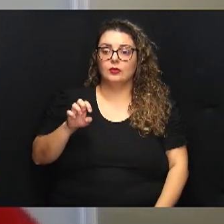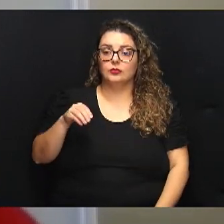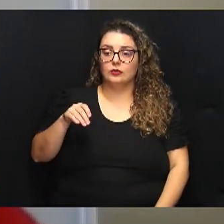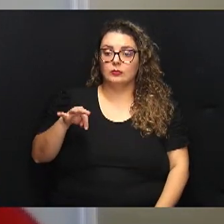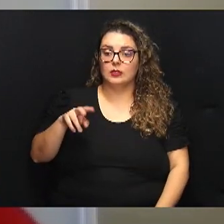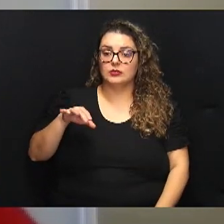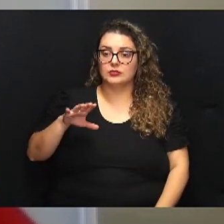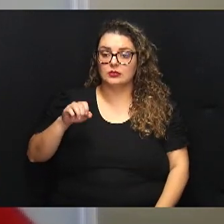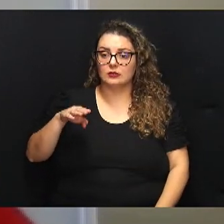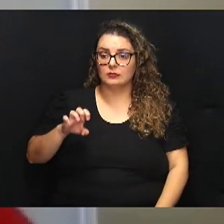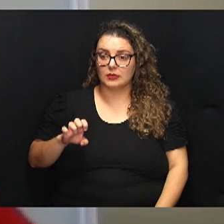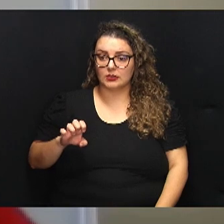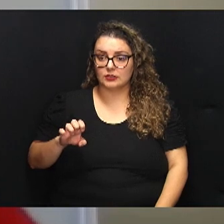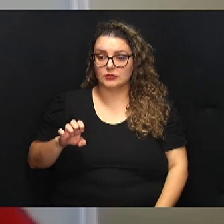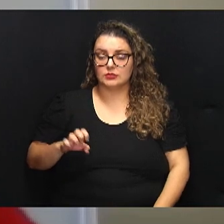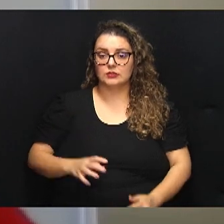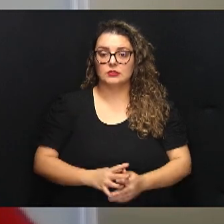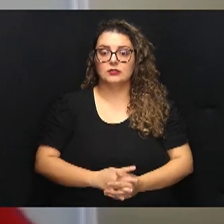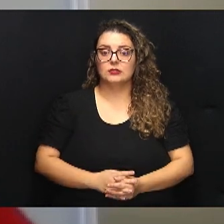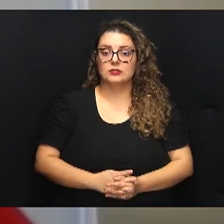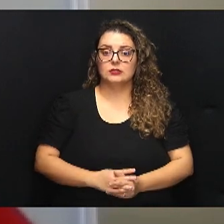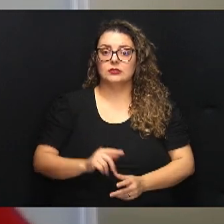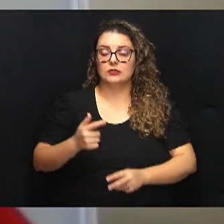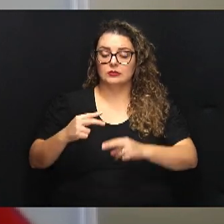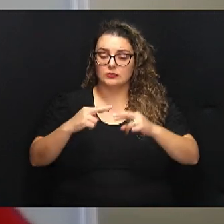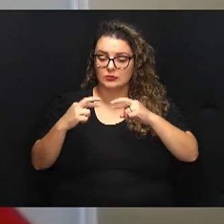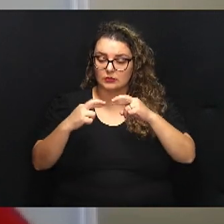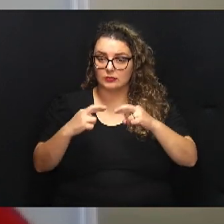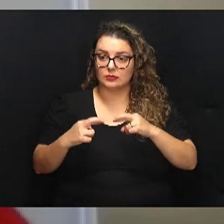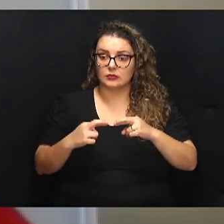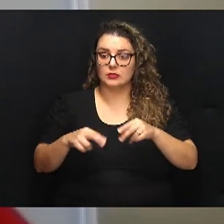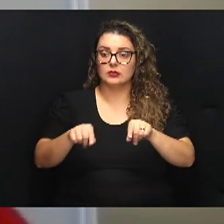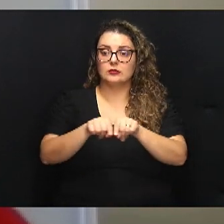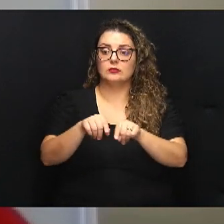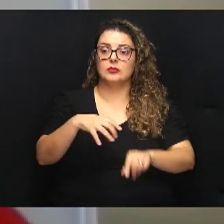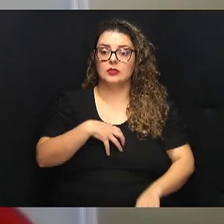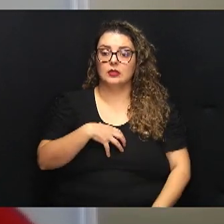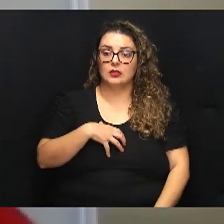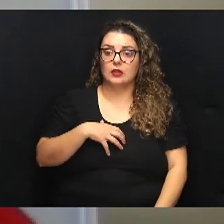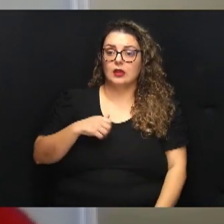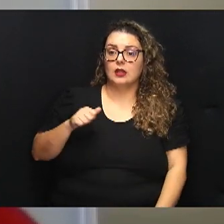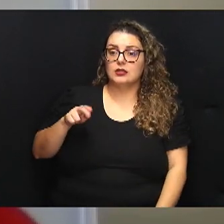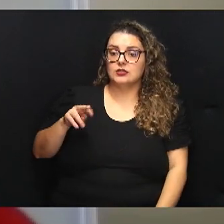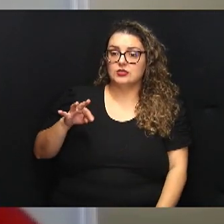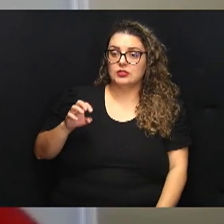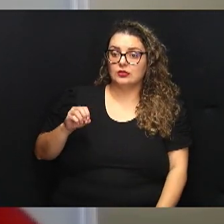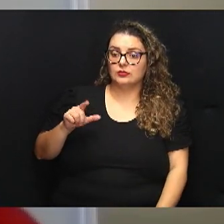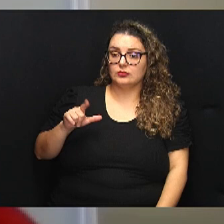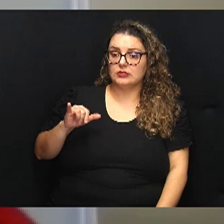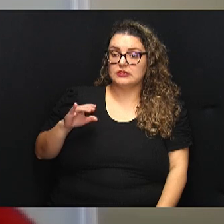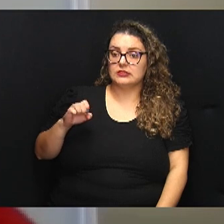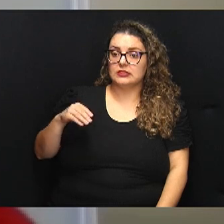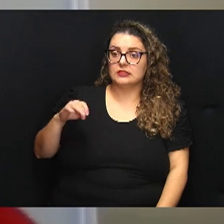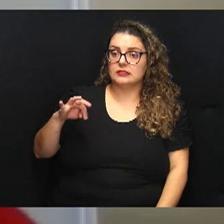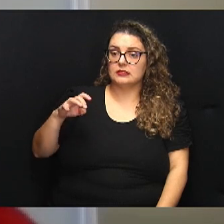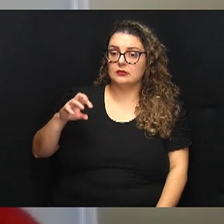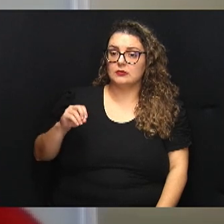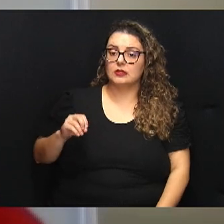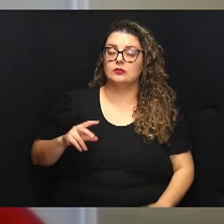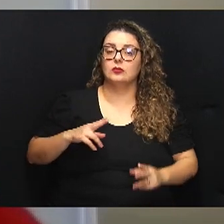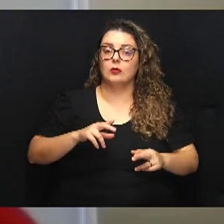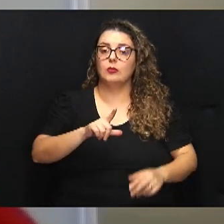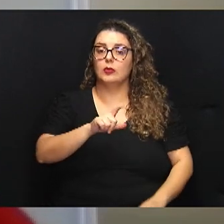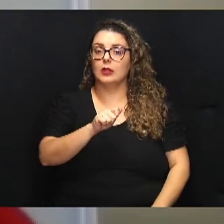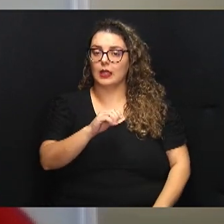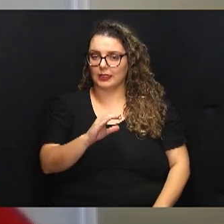sem a vistoria, também de forma de autolicenciamento, mediante LAC,